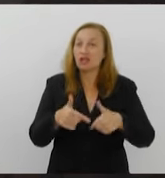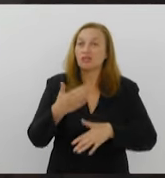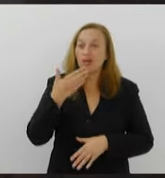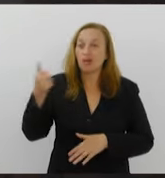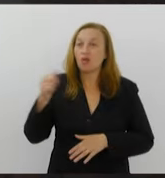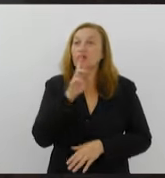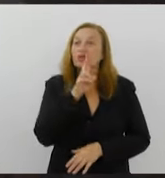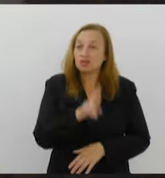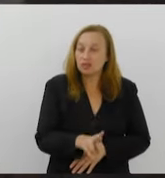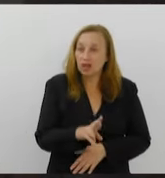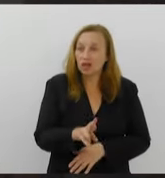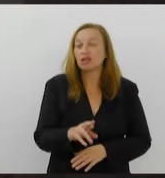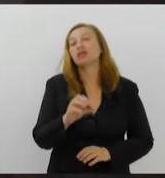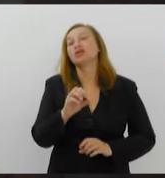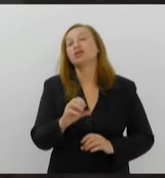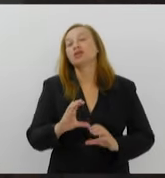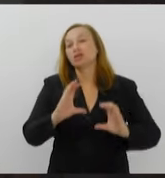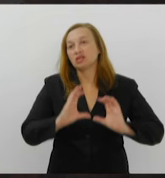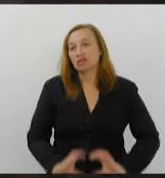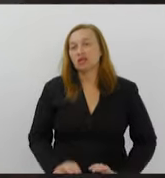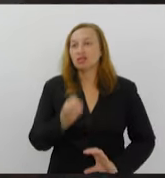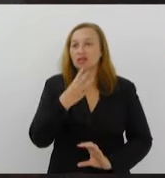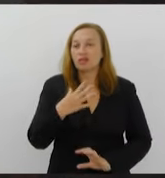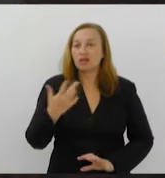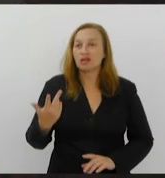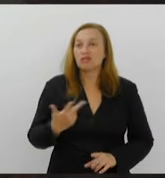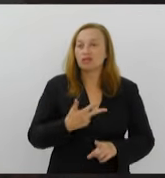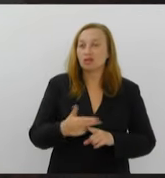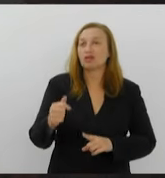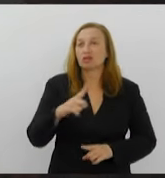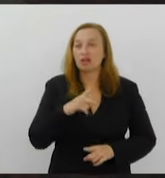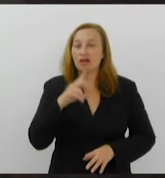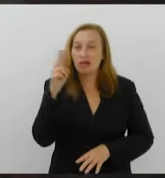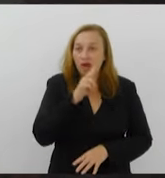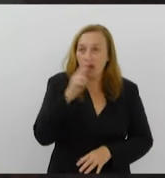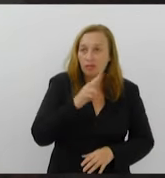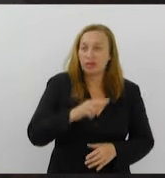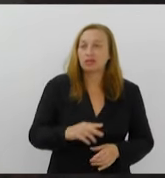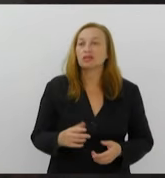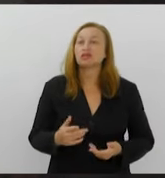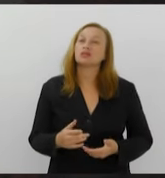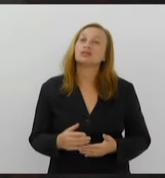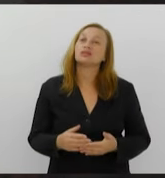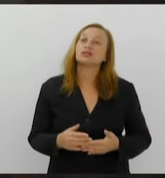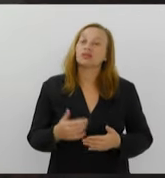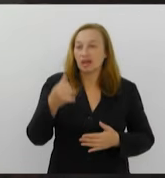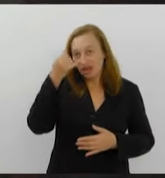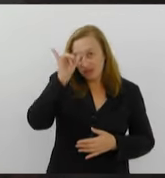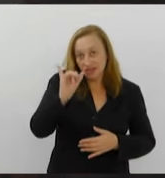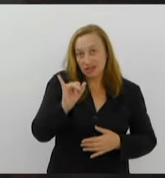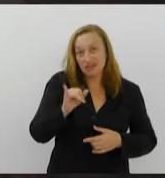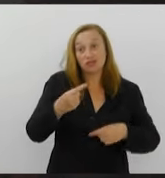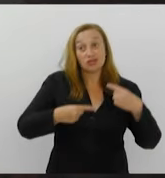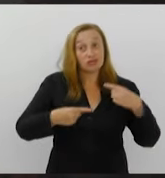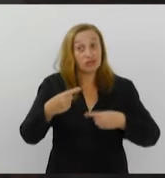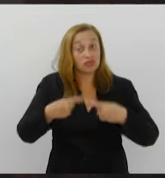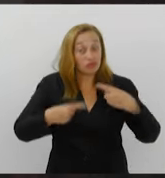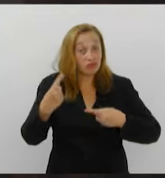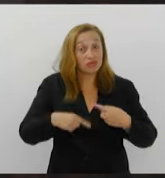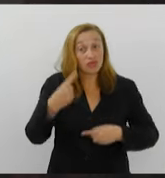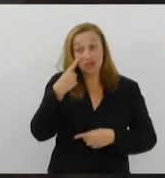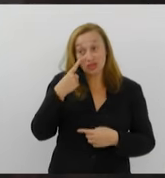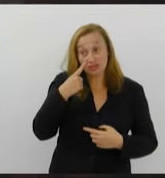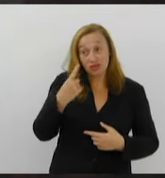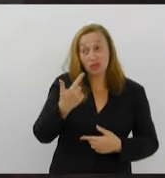resultados para o cidadão de bem na ponta sejam alcançados de forma mais rápida, evitando aqueles embates muito calorosos, conforme a gente já viu aqui em outros